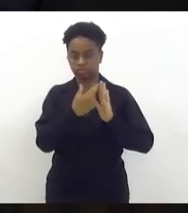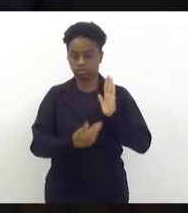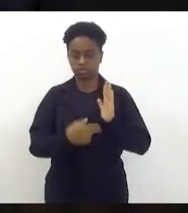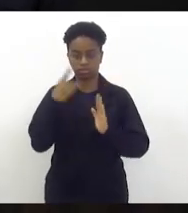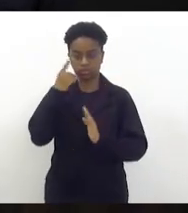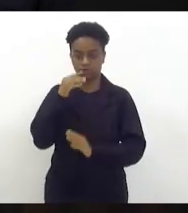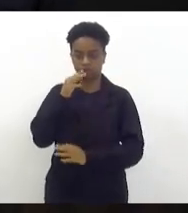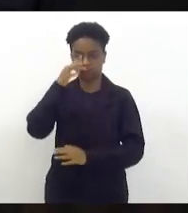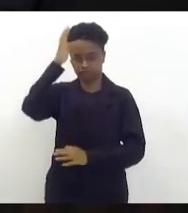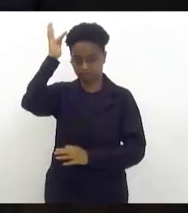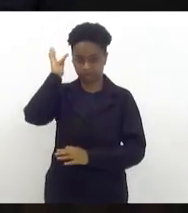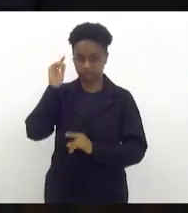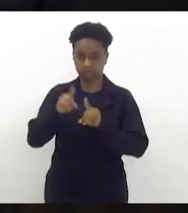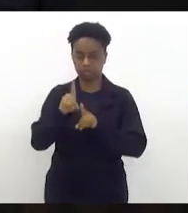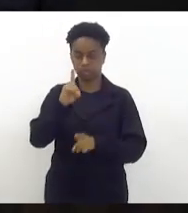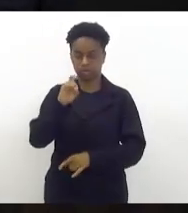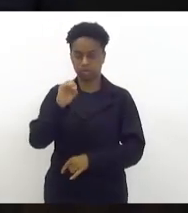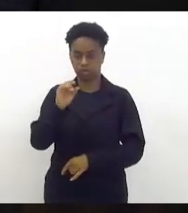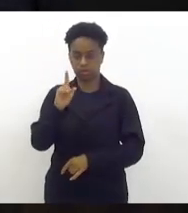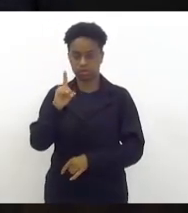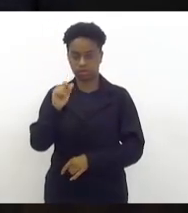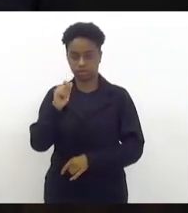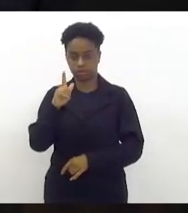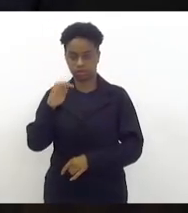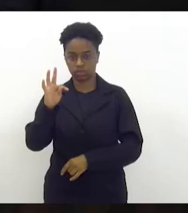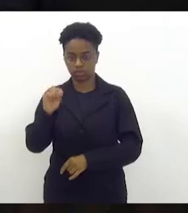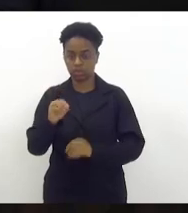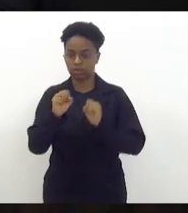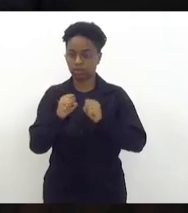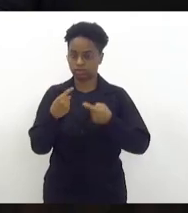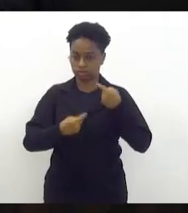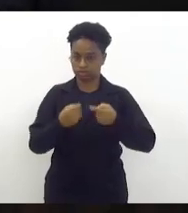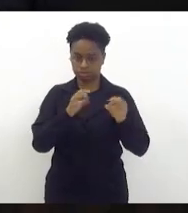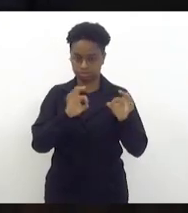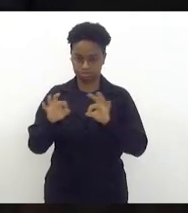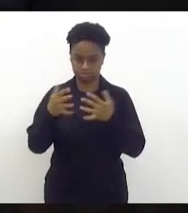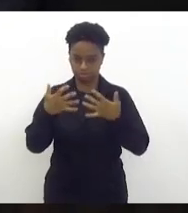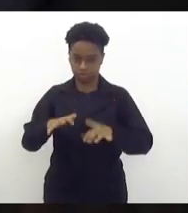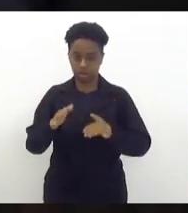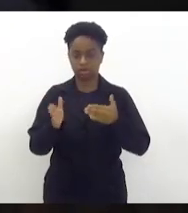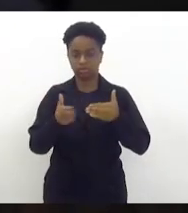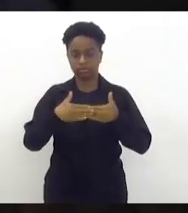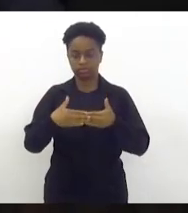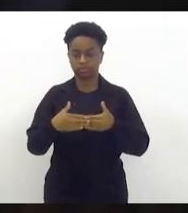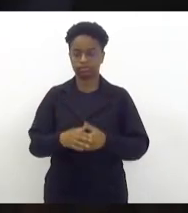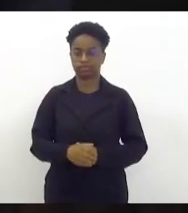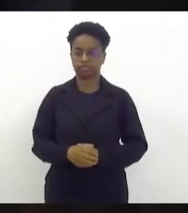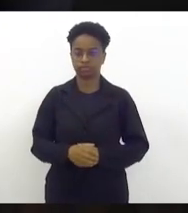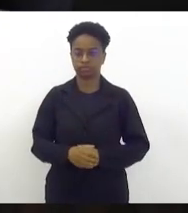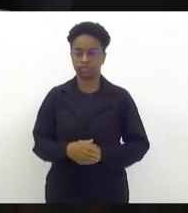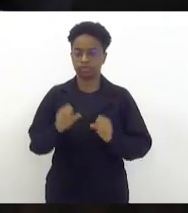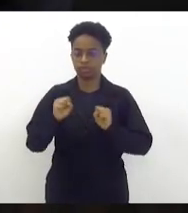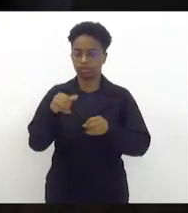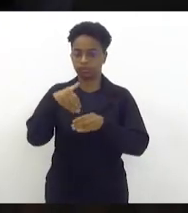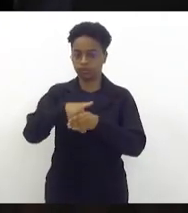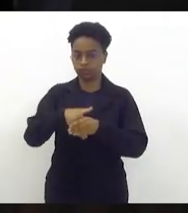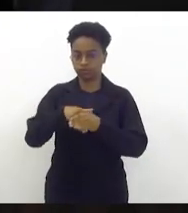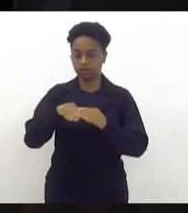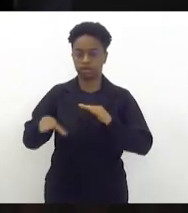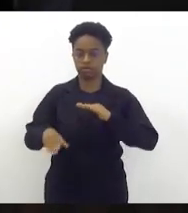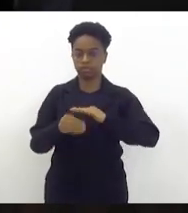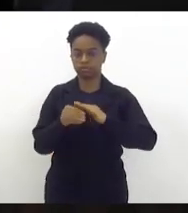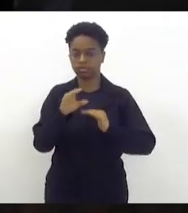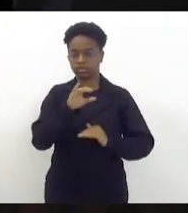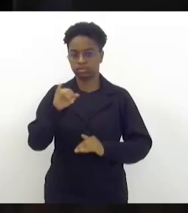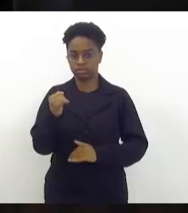Fred Pacheco e Dr. Deodalto. Em discussão, não havendo quem queira discutir, encerrada a discussão. Em votação, a emenda da